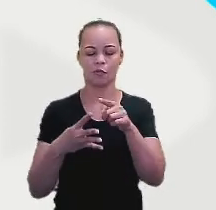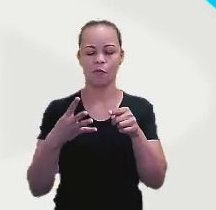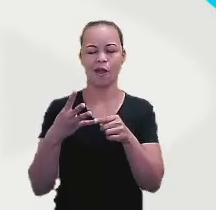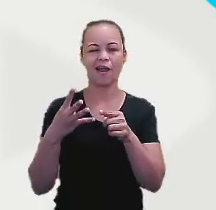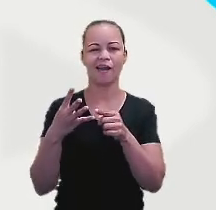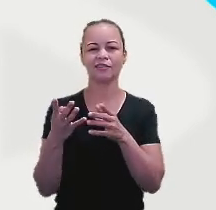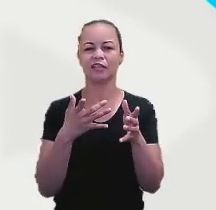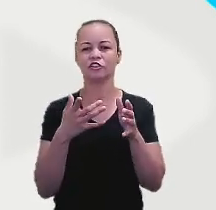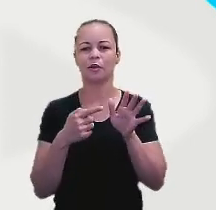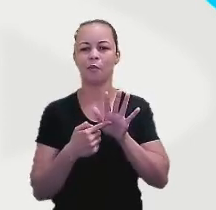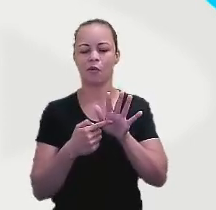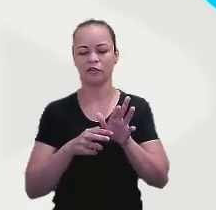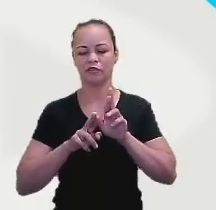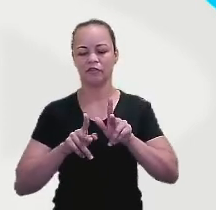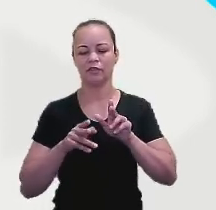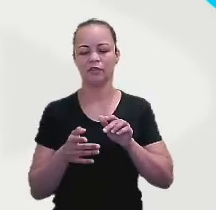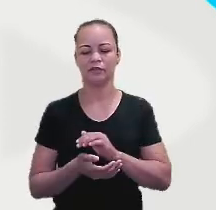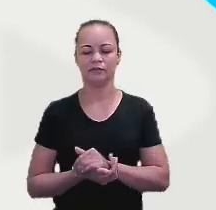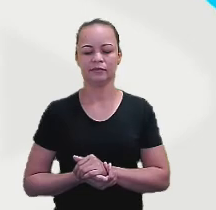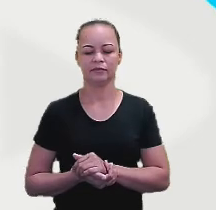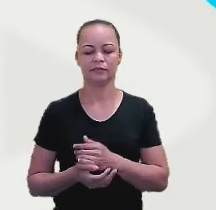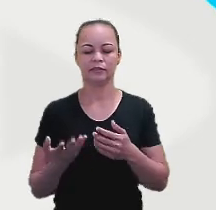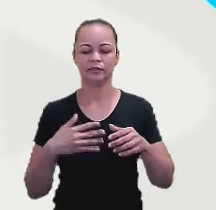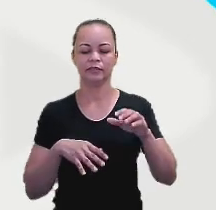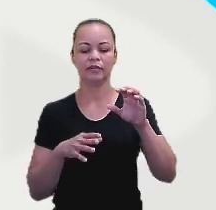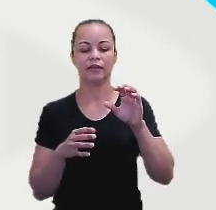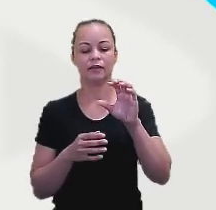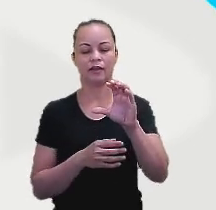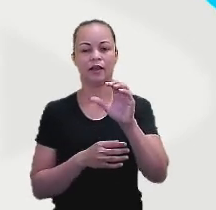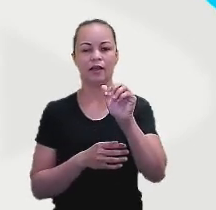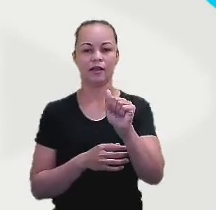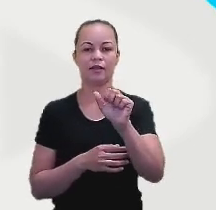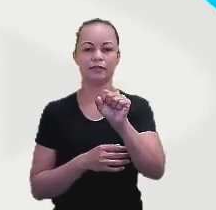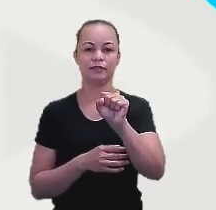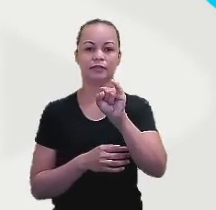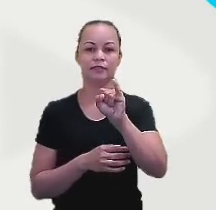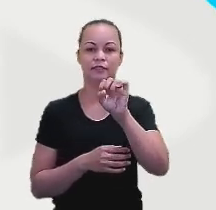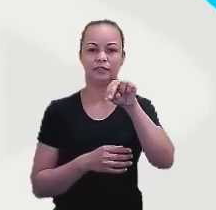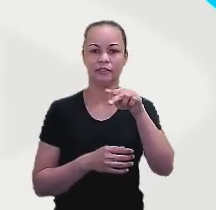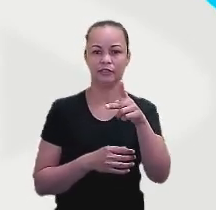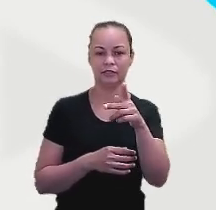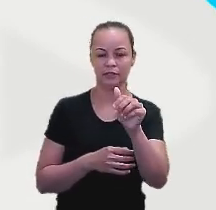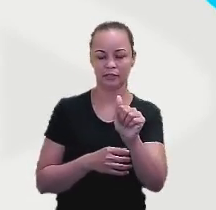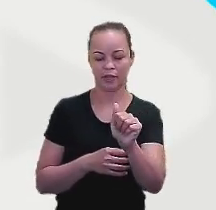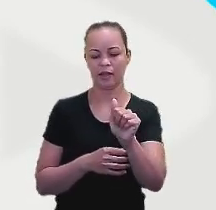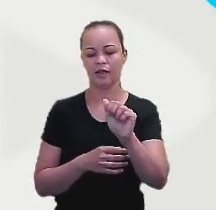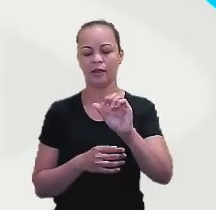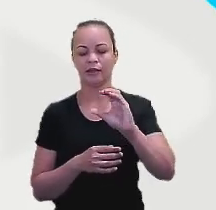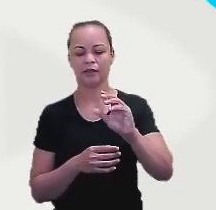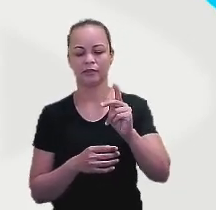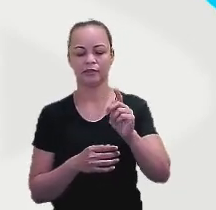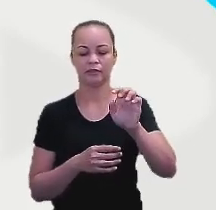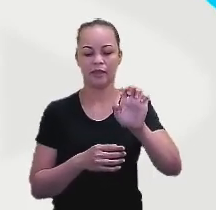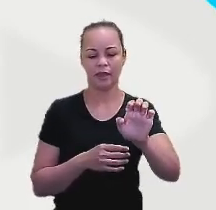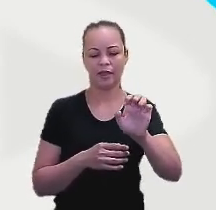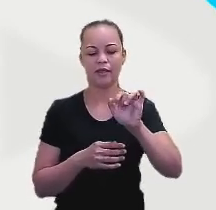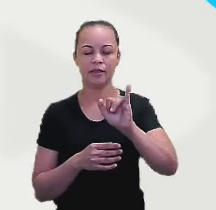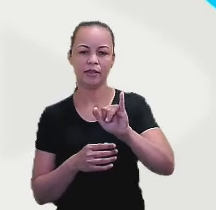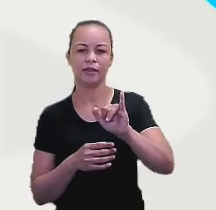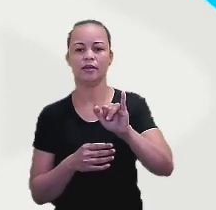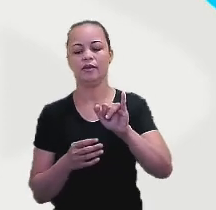uma diferenciação, ó. Casinha é I, caseiro é, casebre também, casarão A e casa